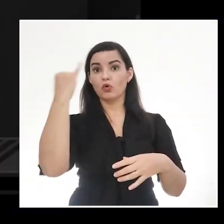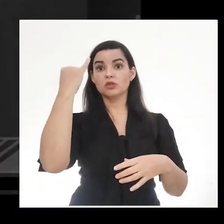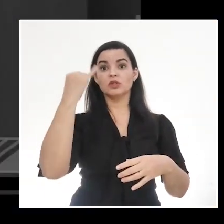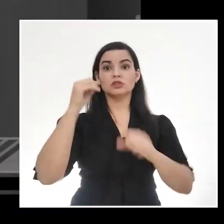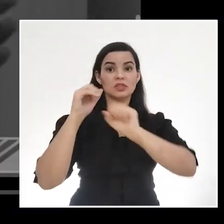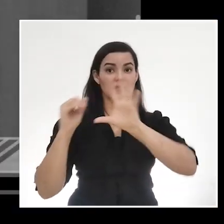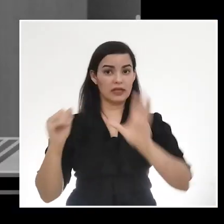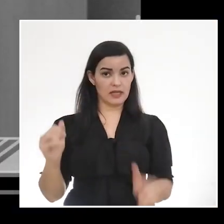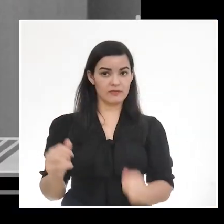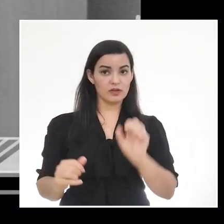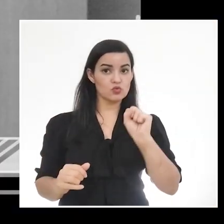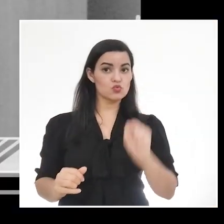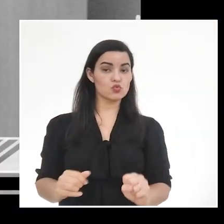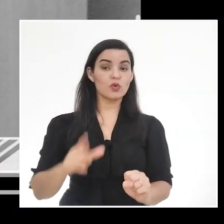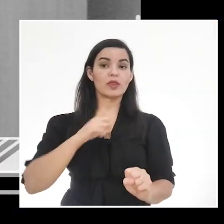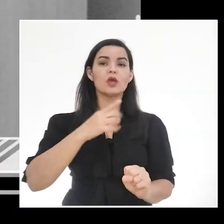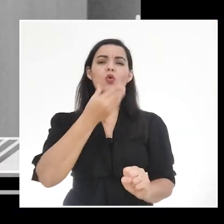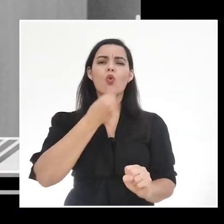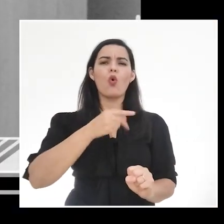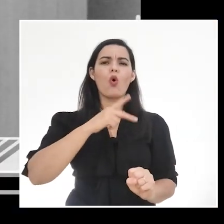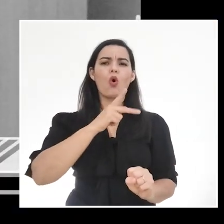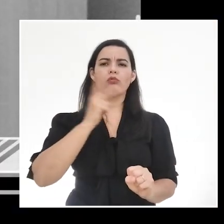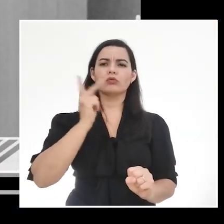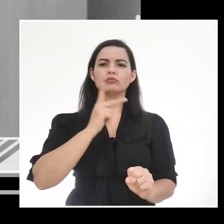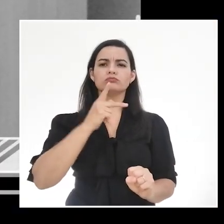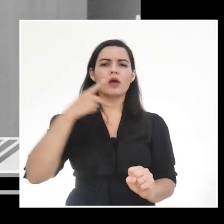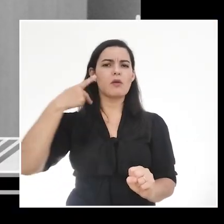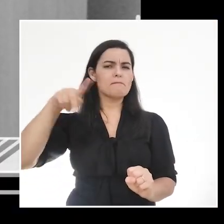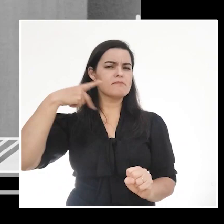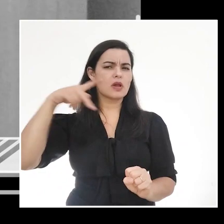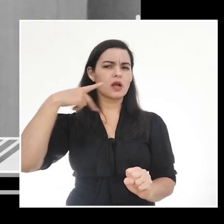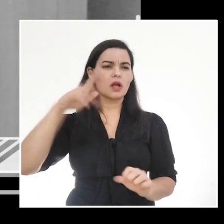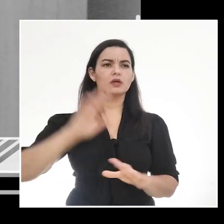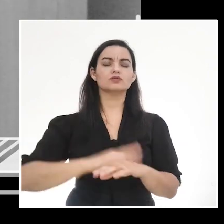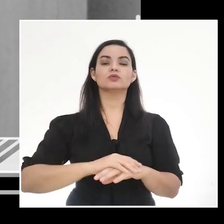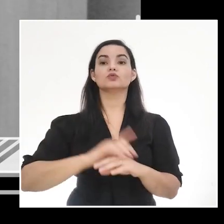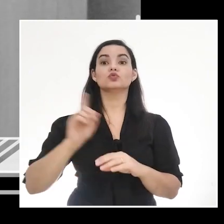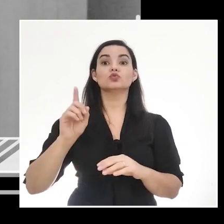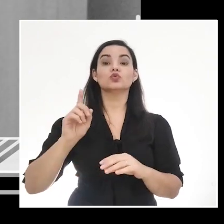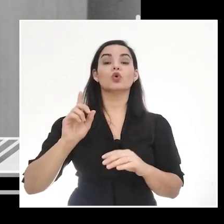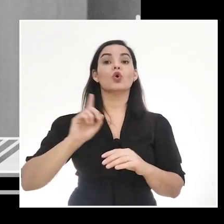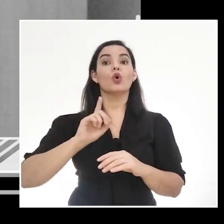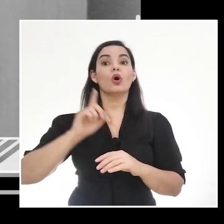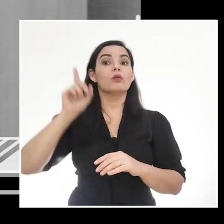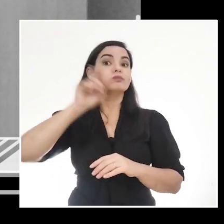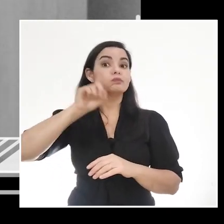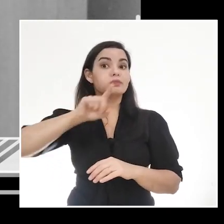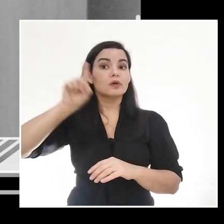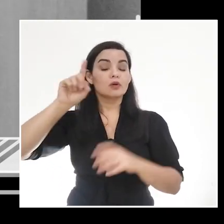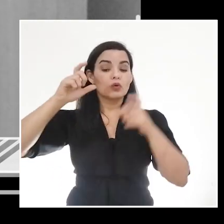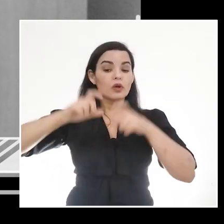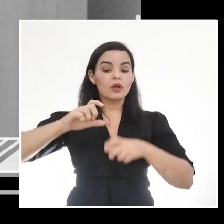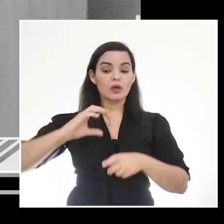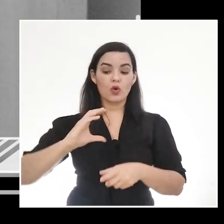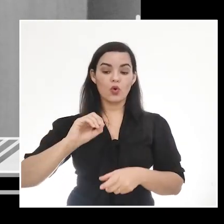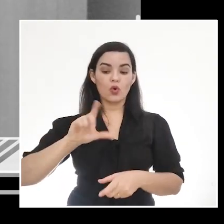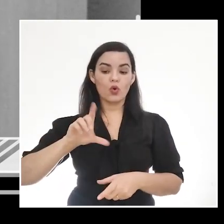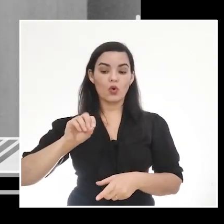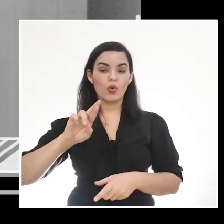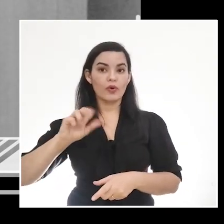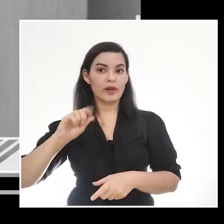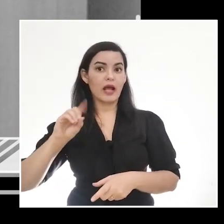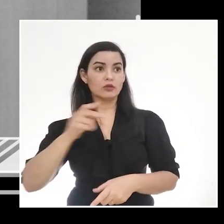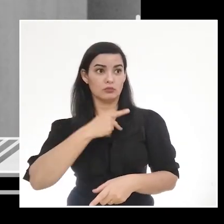Eu estava num grande congresso da MPC, lá na África do Sul, e tinha um preletor lá, muito legal, pastor